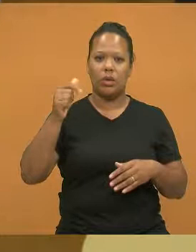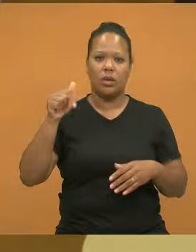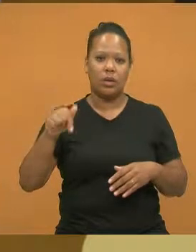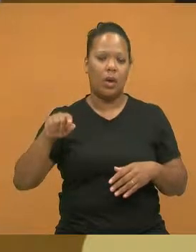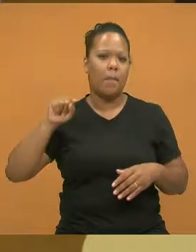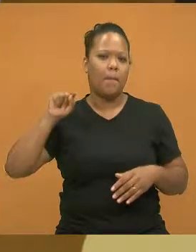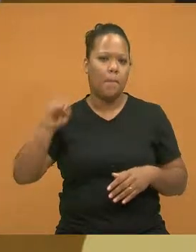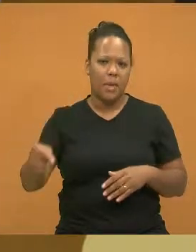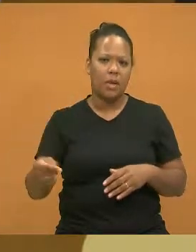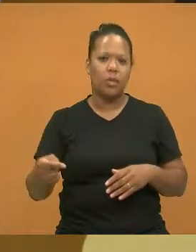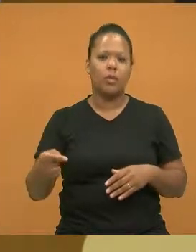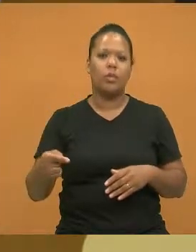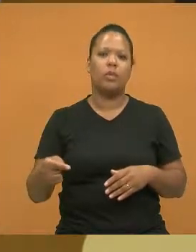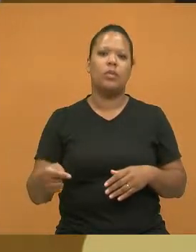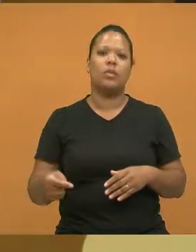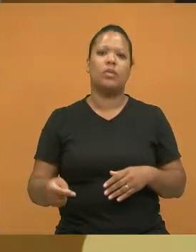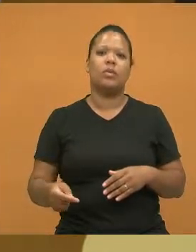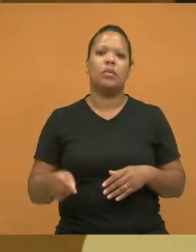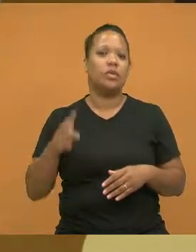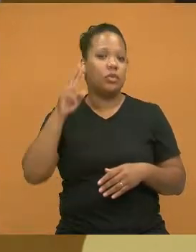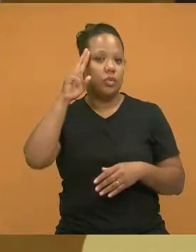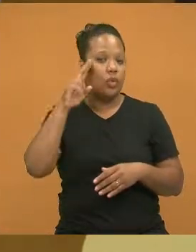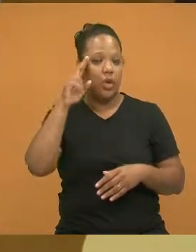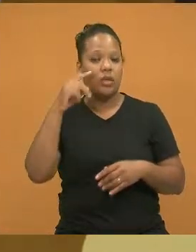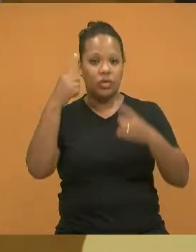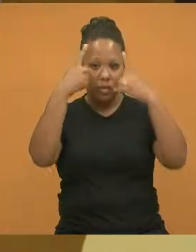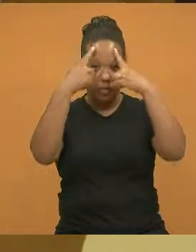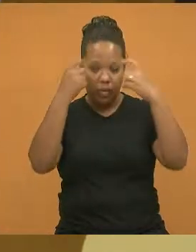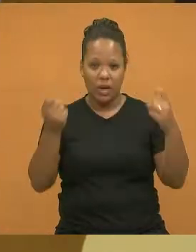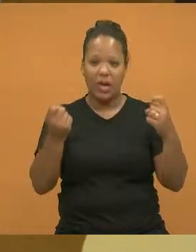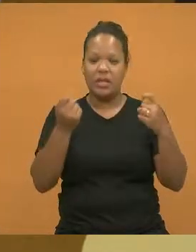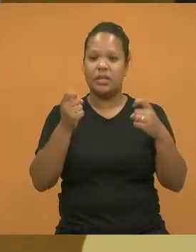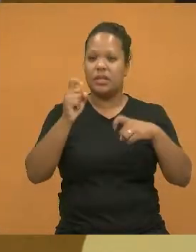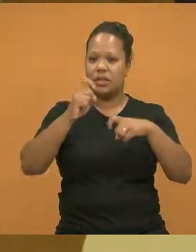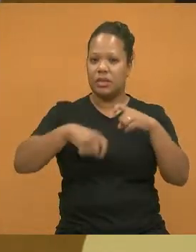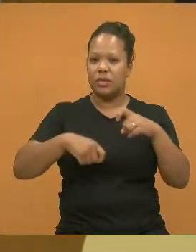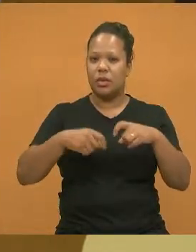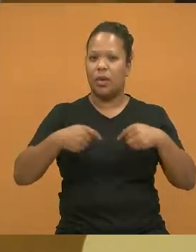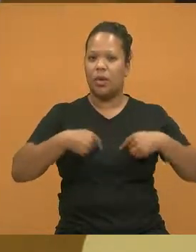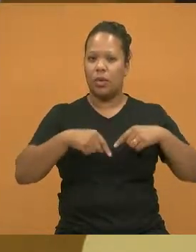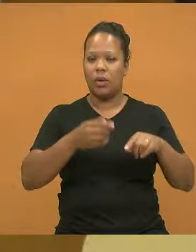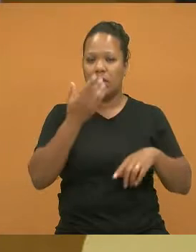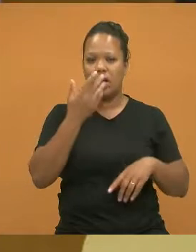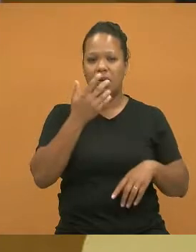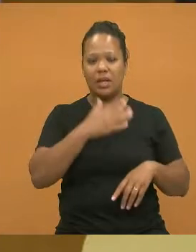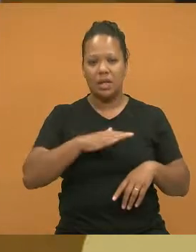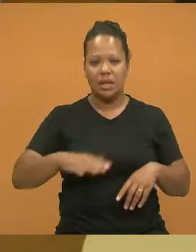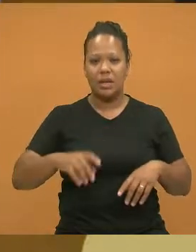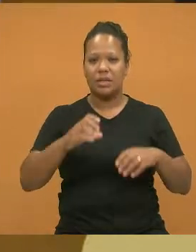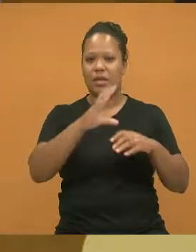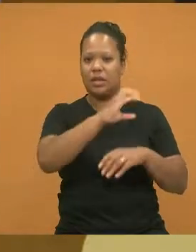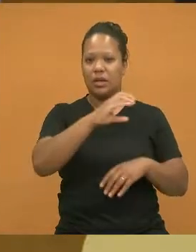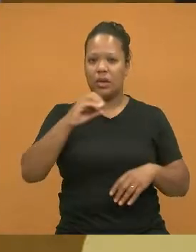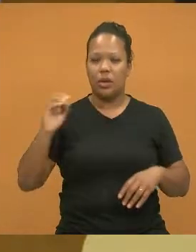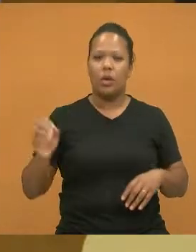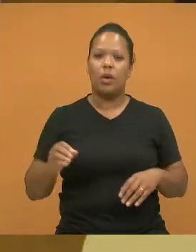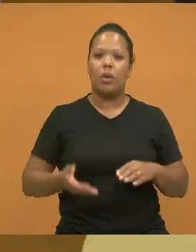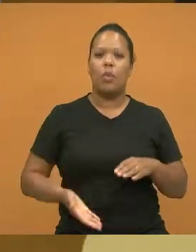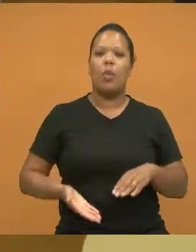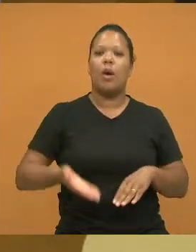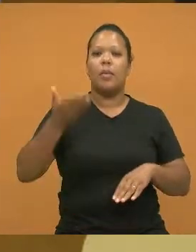187 mil casos de violência sexual contra criança ou adolescente, um aumento de